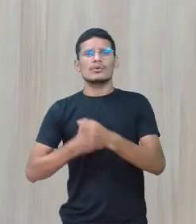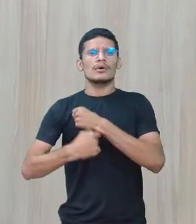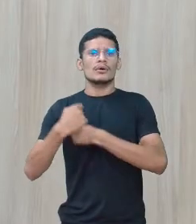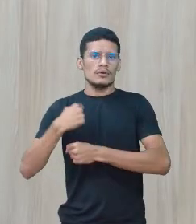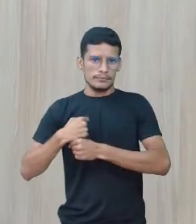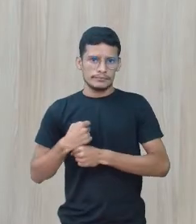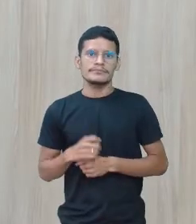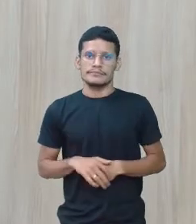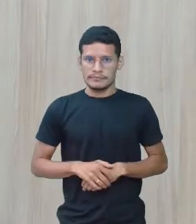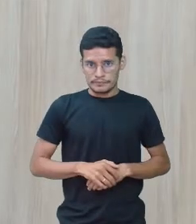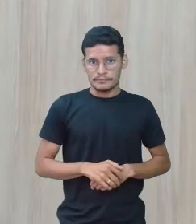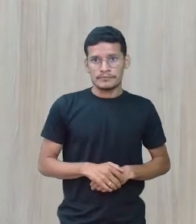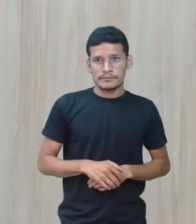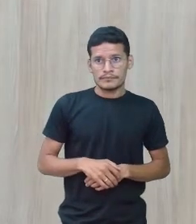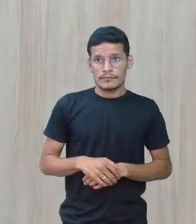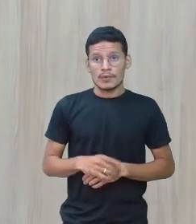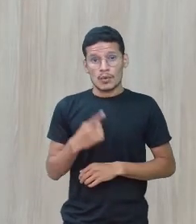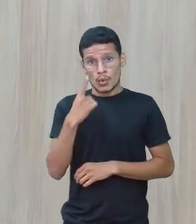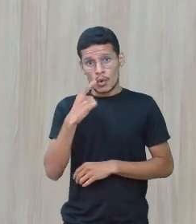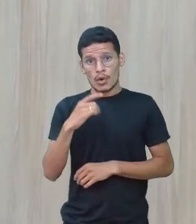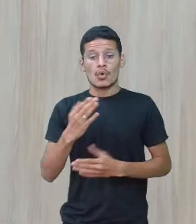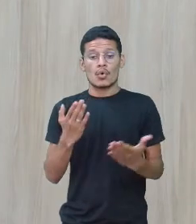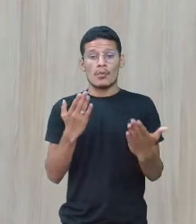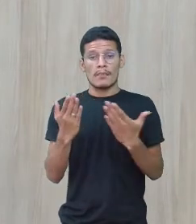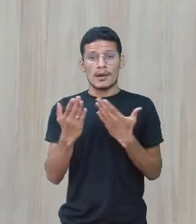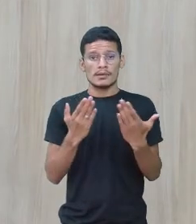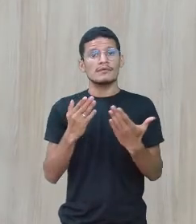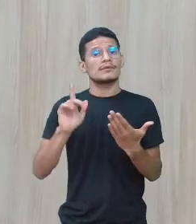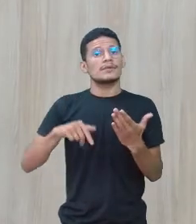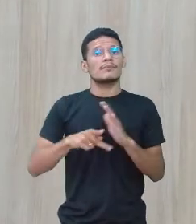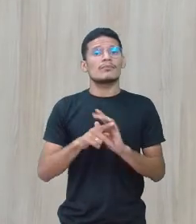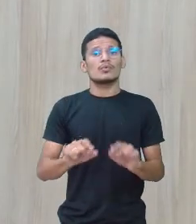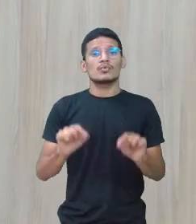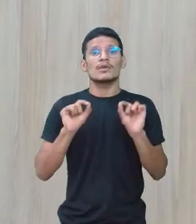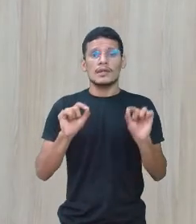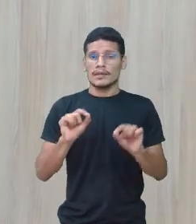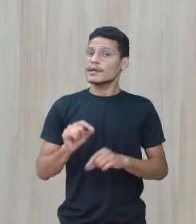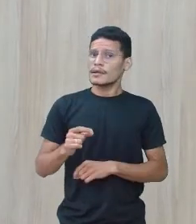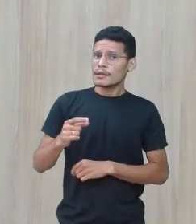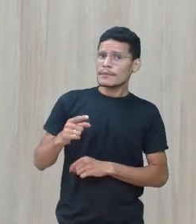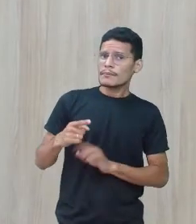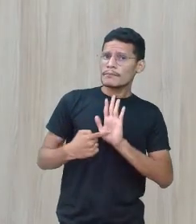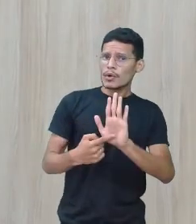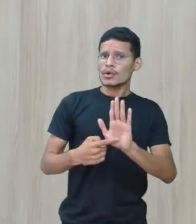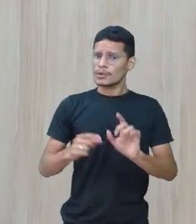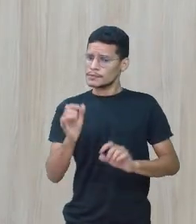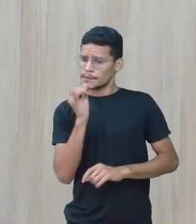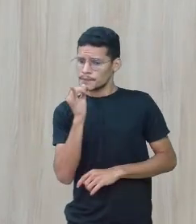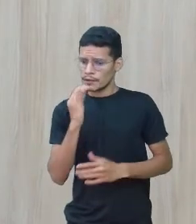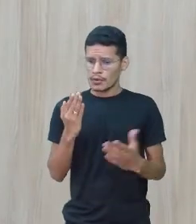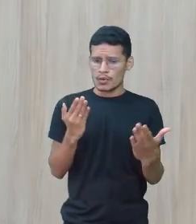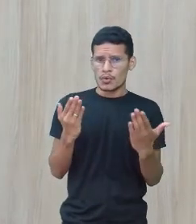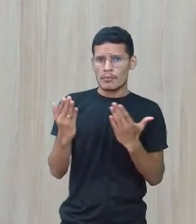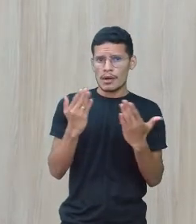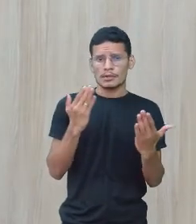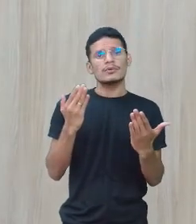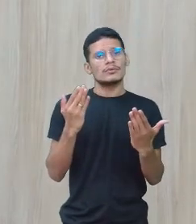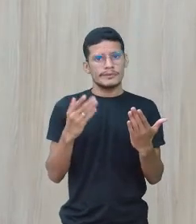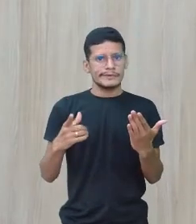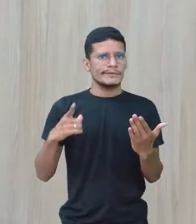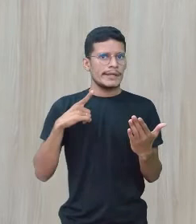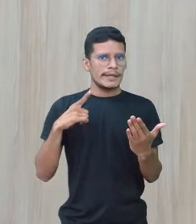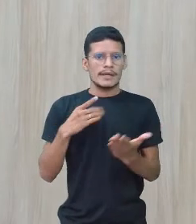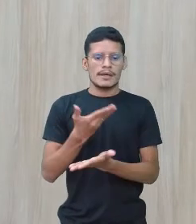passado, tá? Então, as comparativas, elas indicam o quê? Uma comparação.